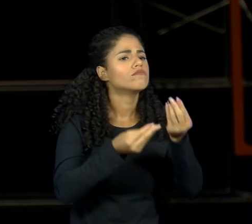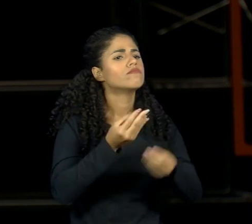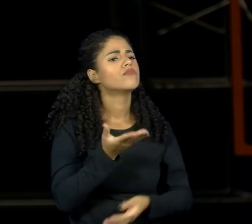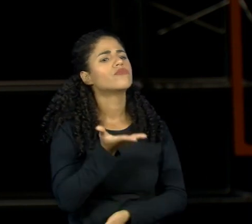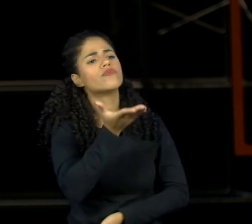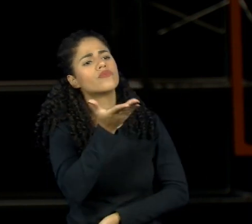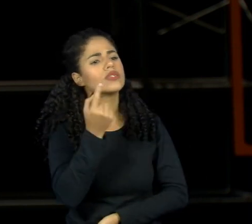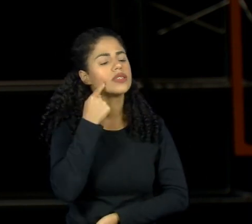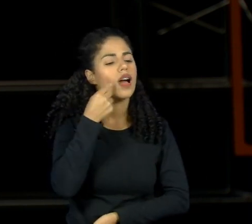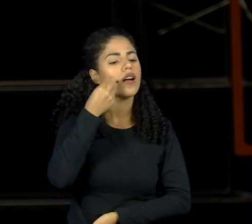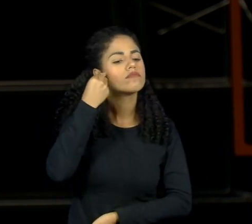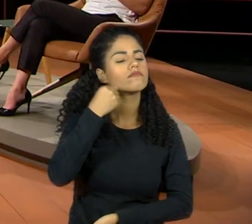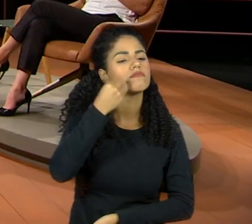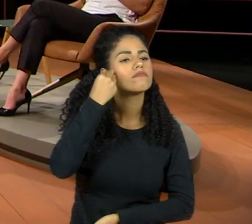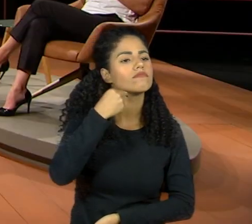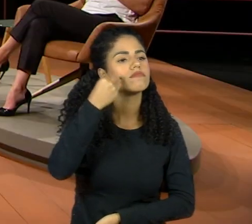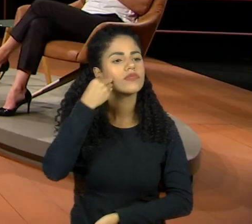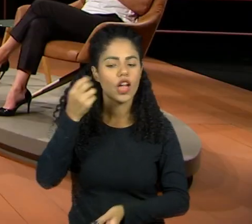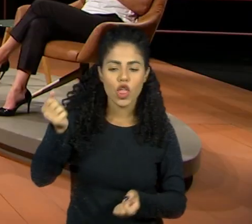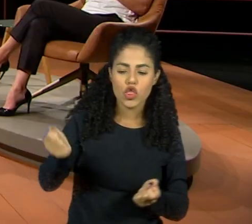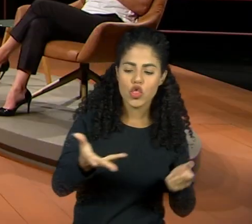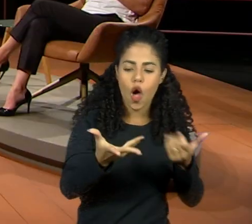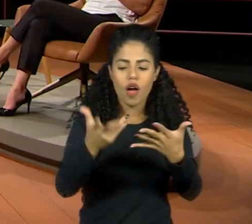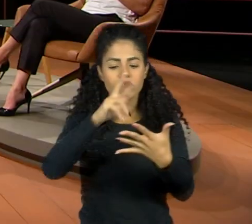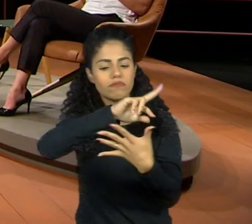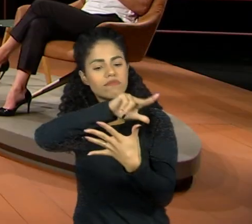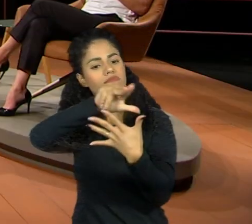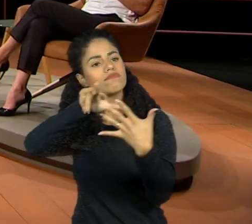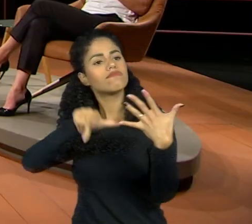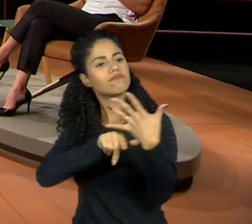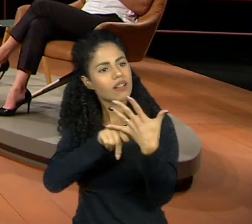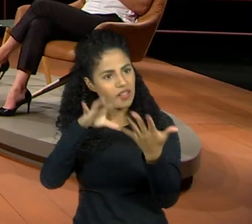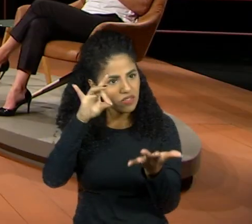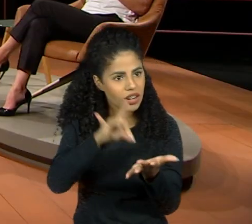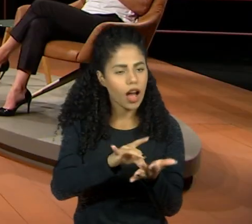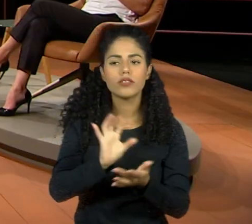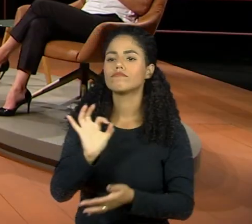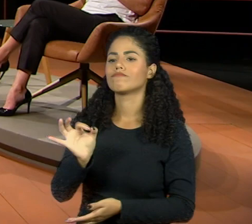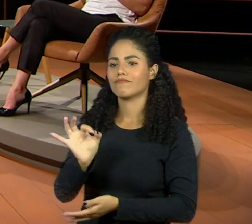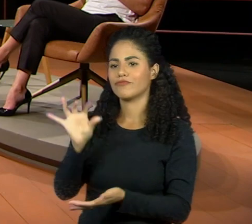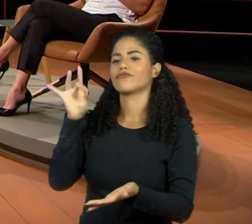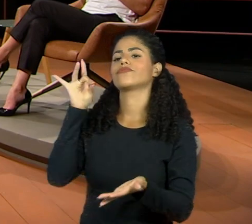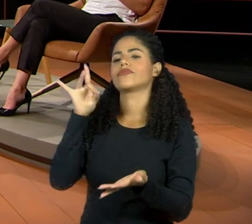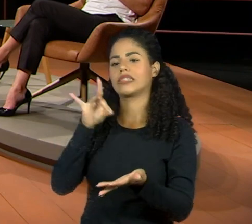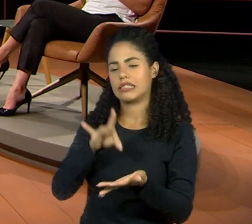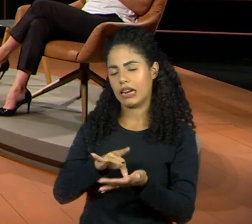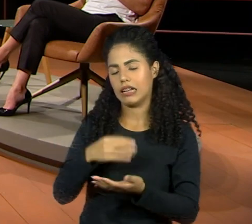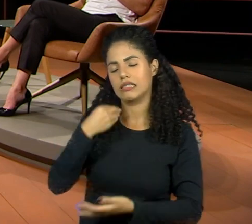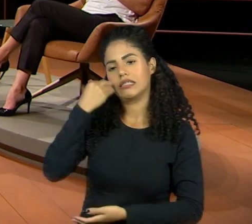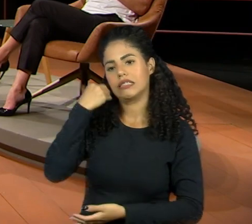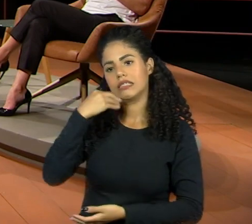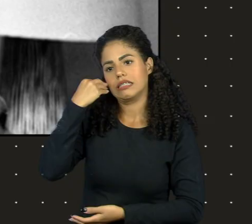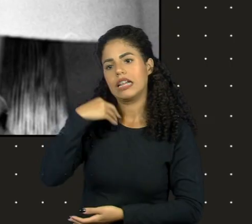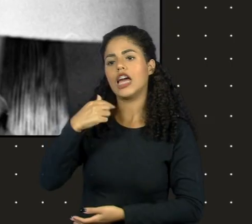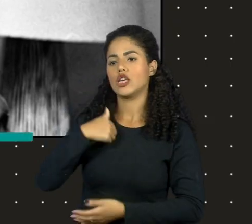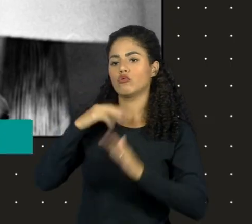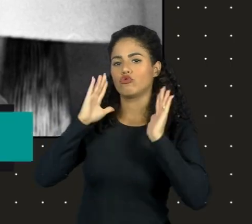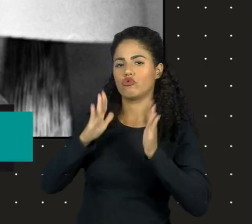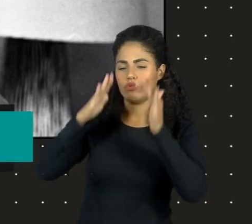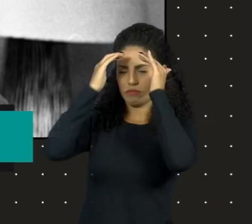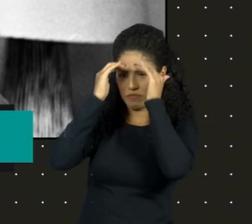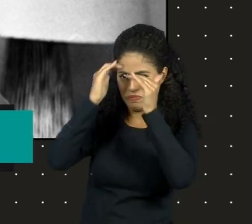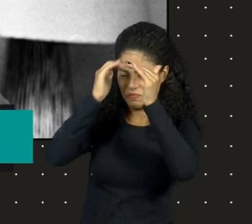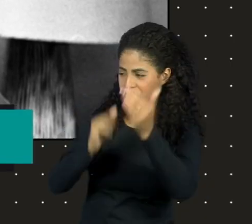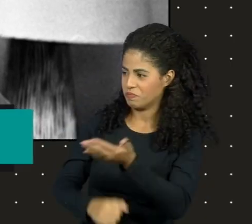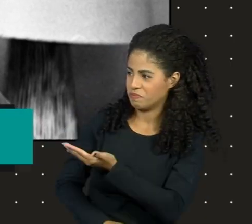ter experimentado novas coisas com ele. Foi um grande método mestre, dele grande trabalhar. ator. Né, já tinha um respeito muito grande de todo mundo,